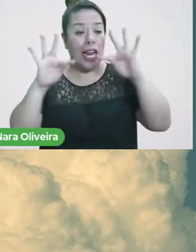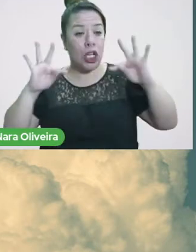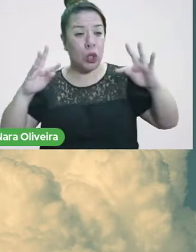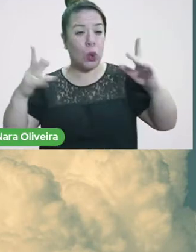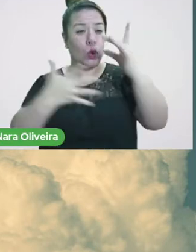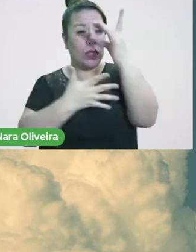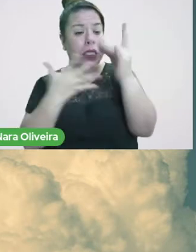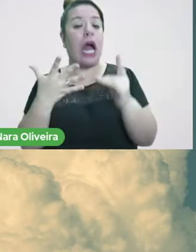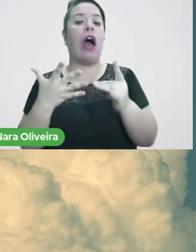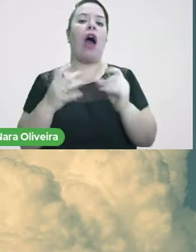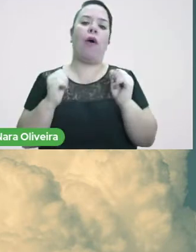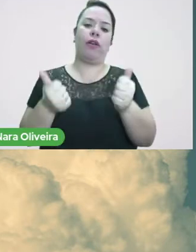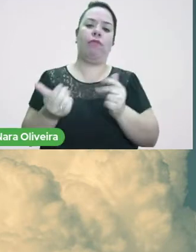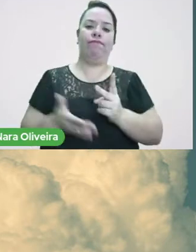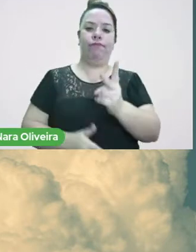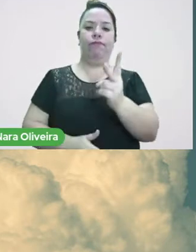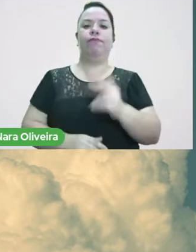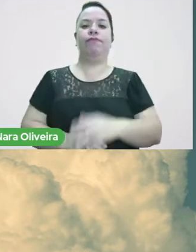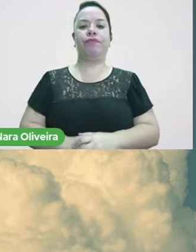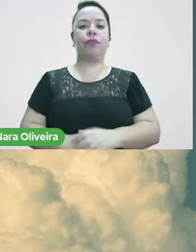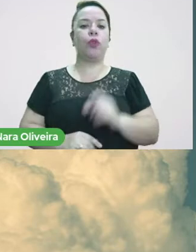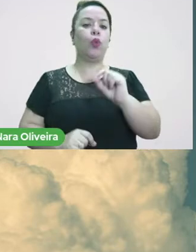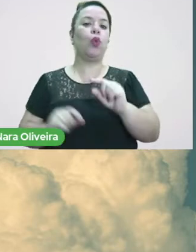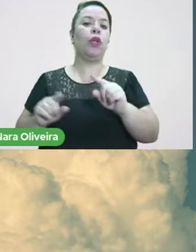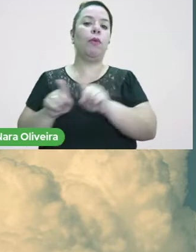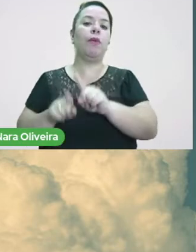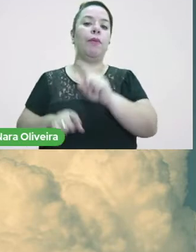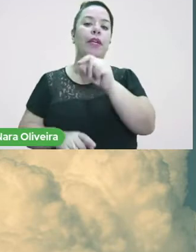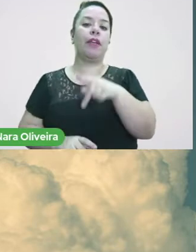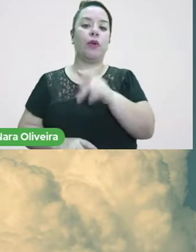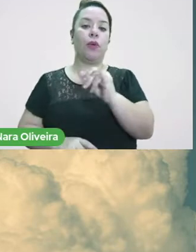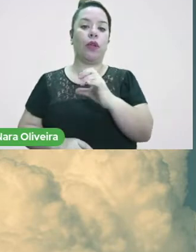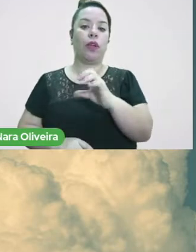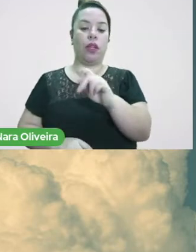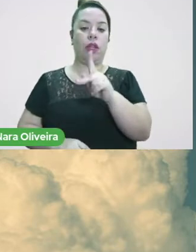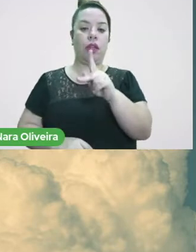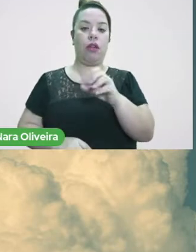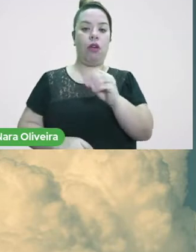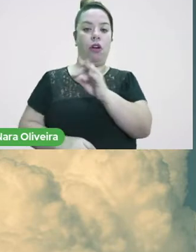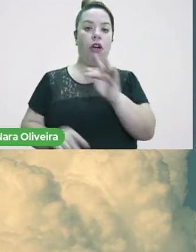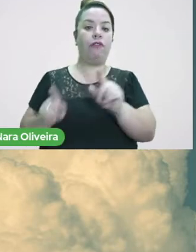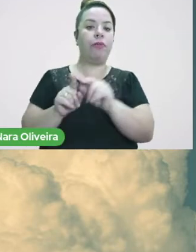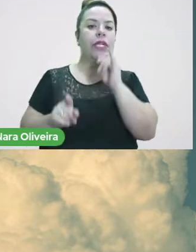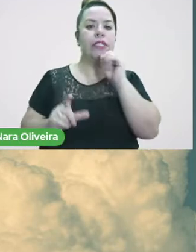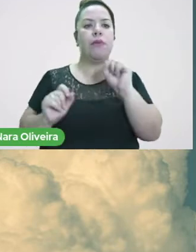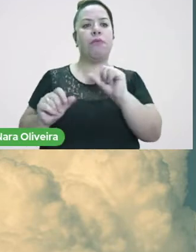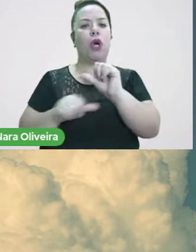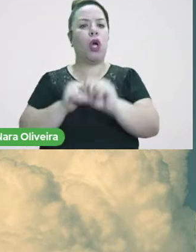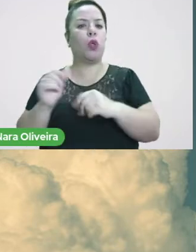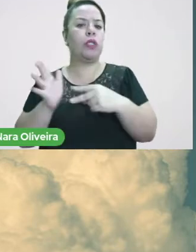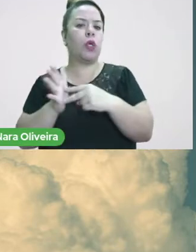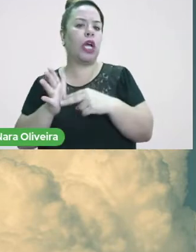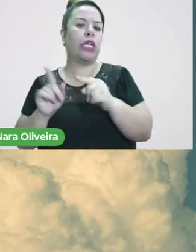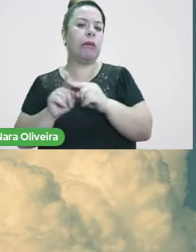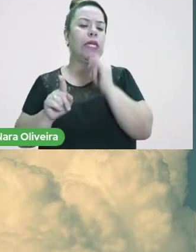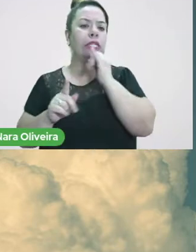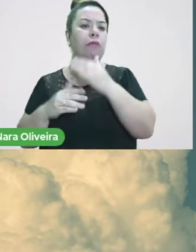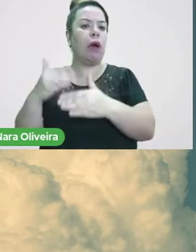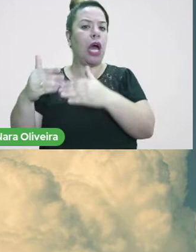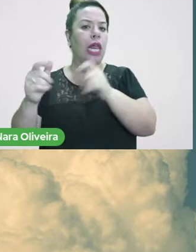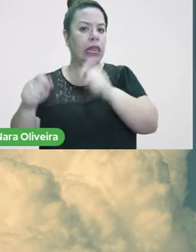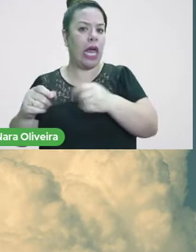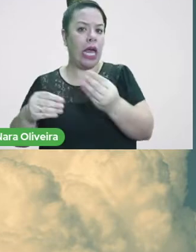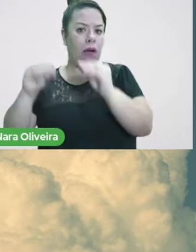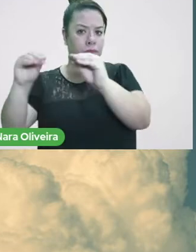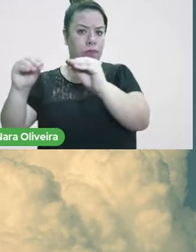que vai acontecer no kickoff? Pode ter atualizações no card e o card vai ser movido para in progress caso houve concordância